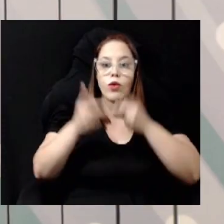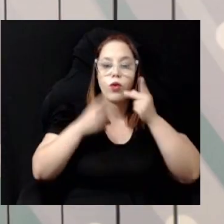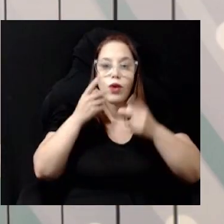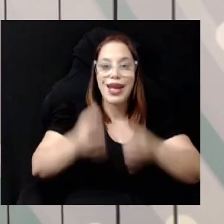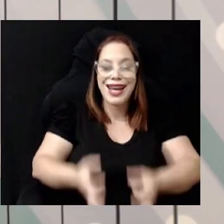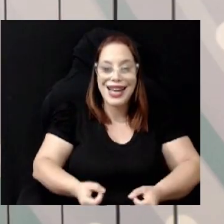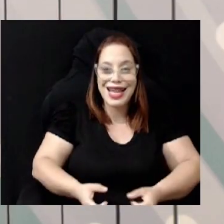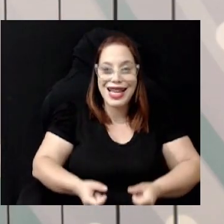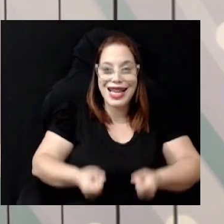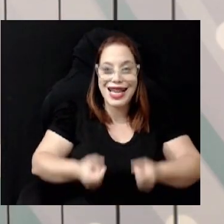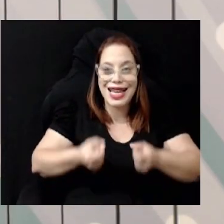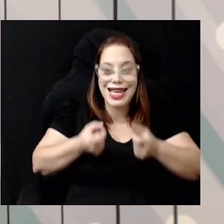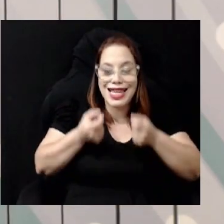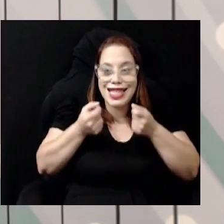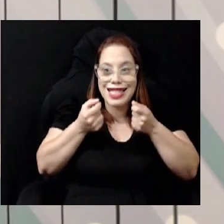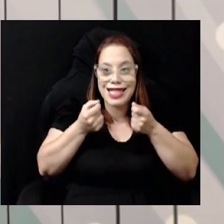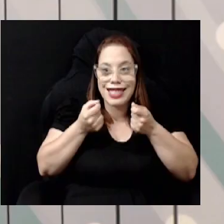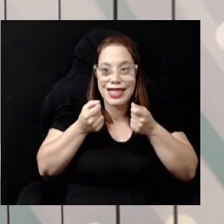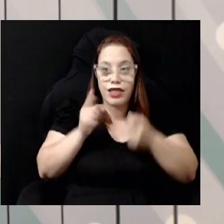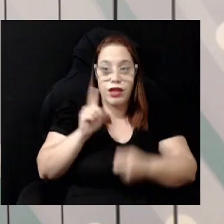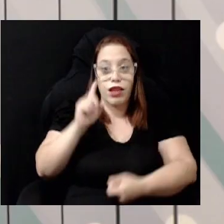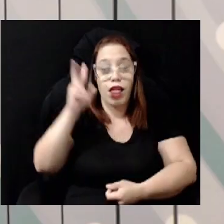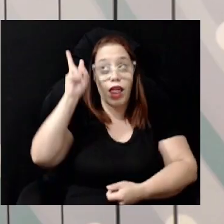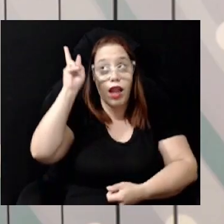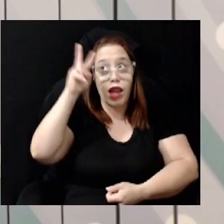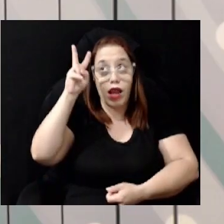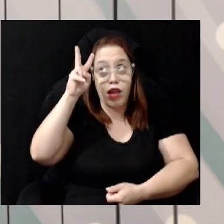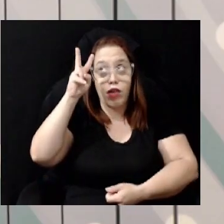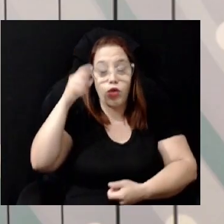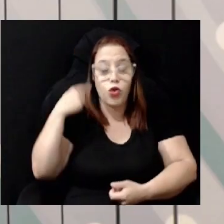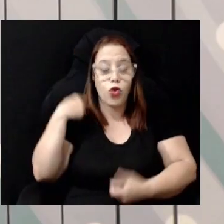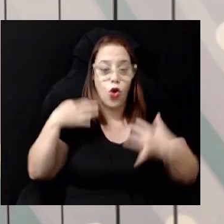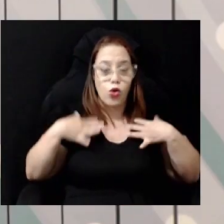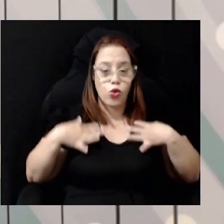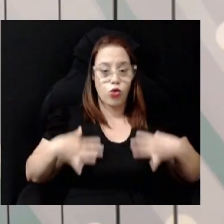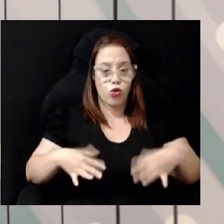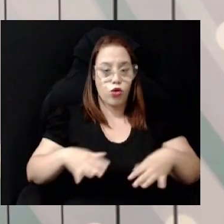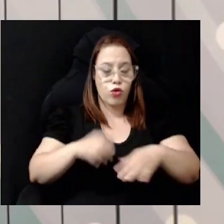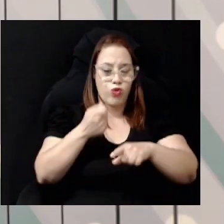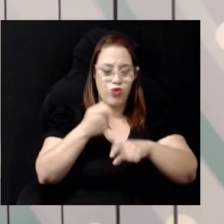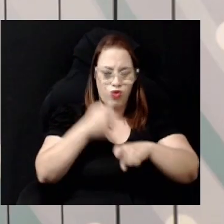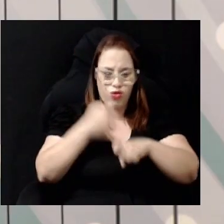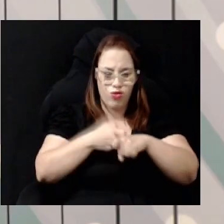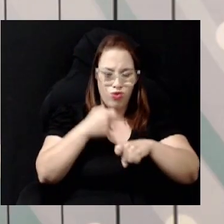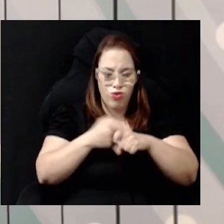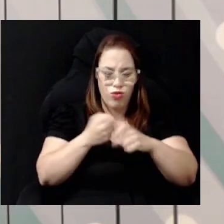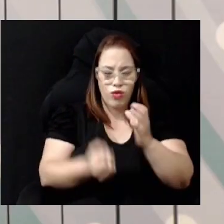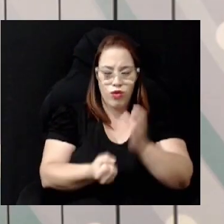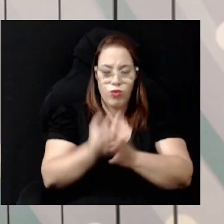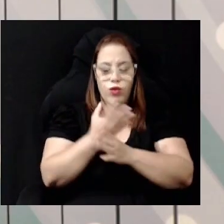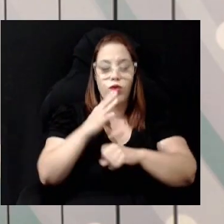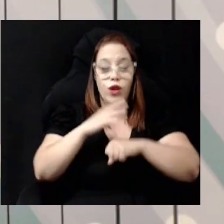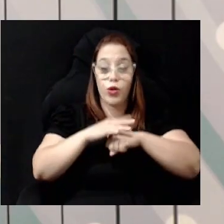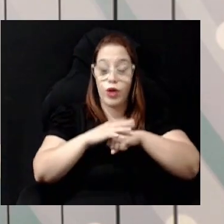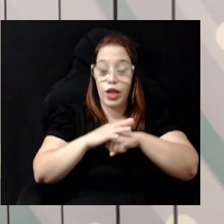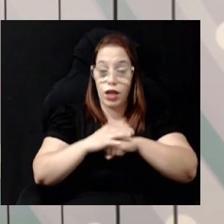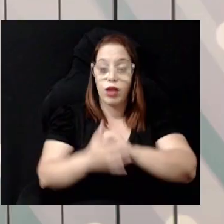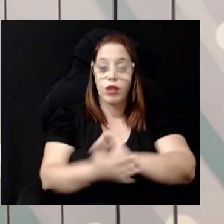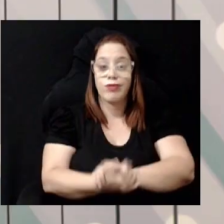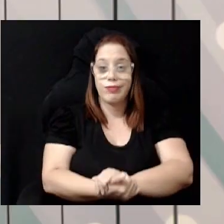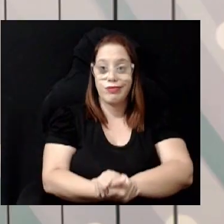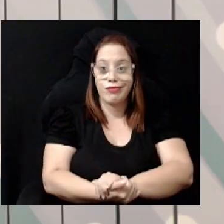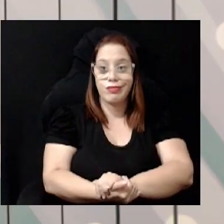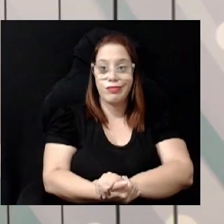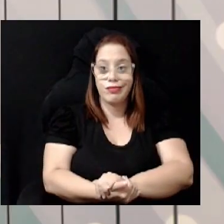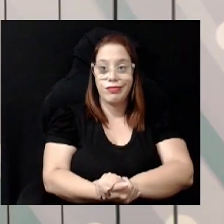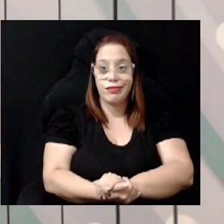de câncer, nem sempre lembramos que até mesmo nossos ossos podem ser a origem da doença. Casos